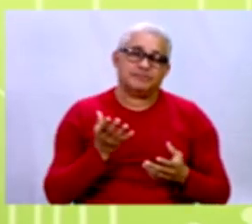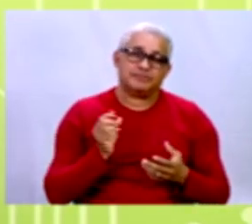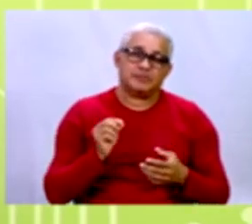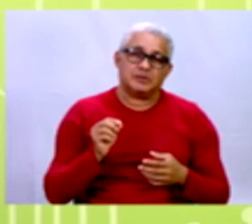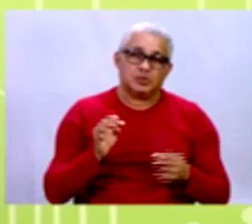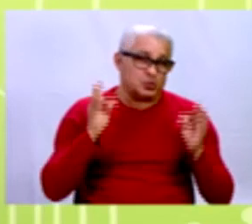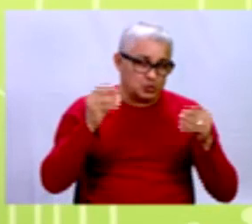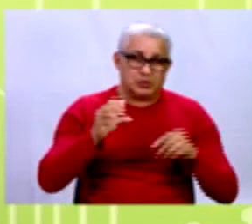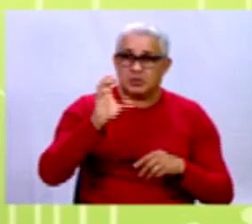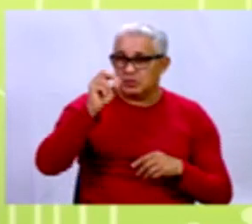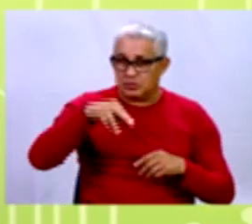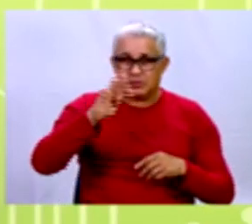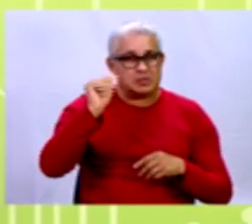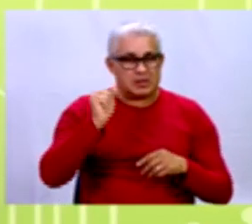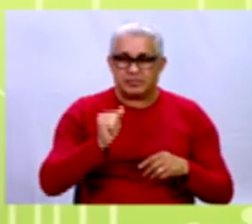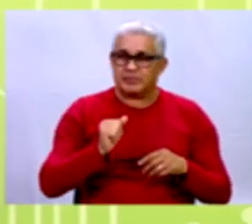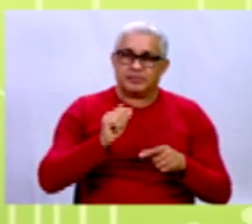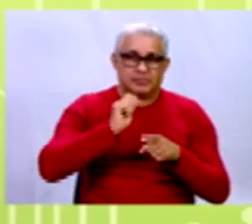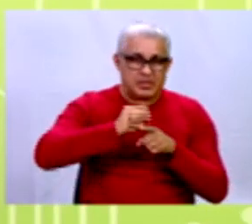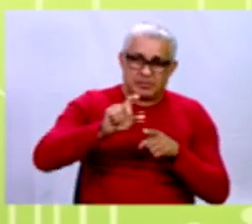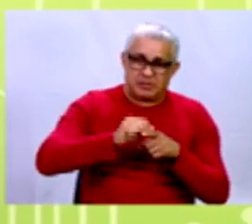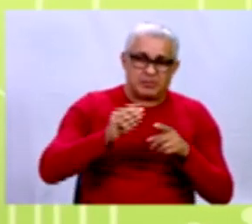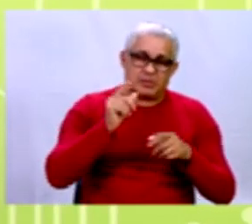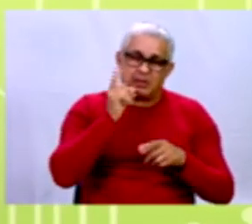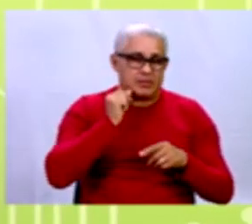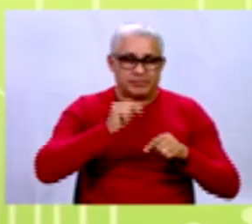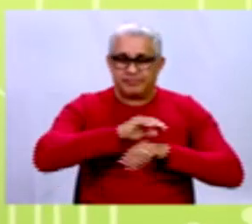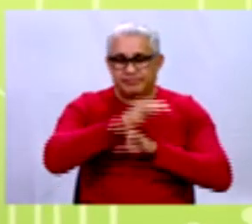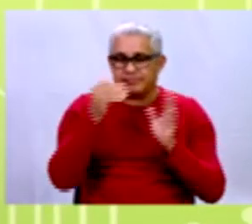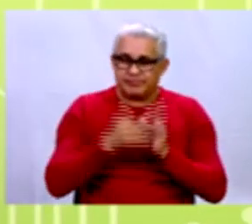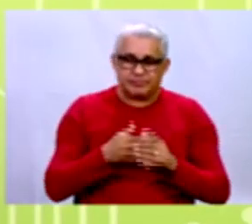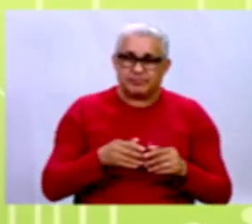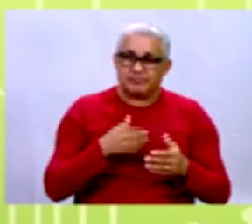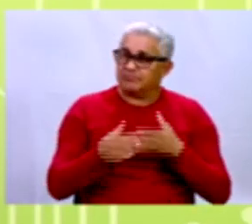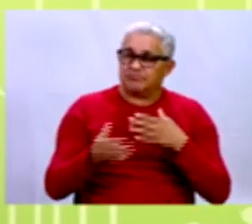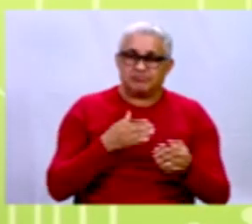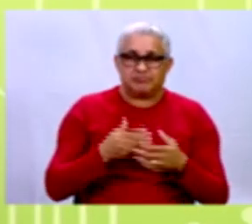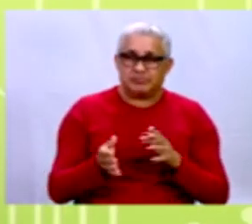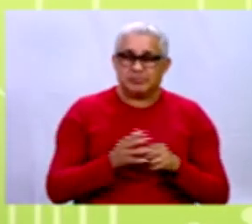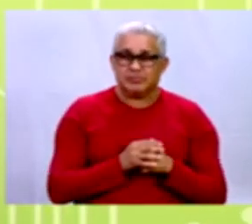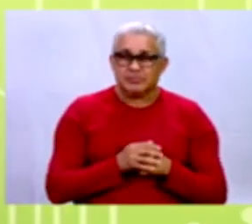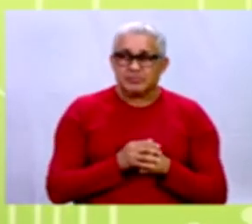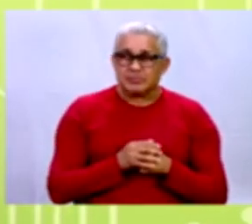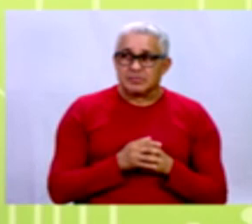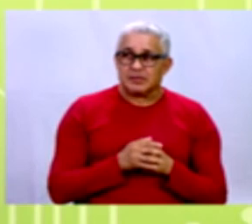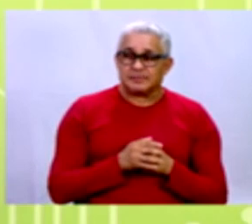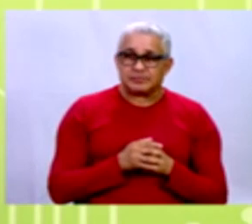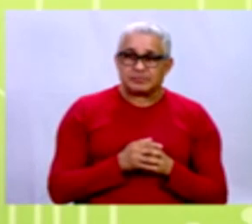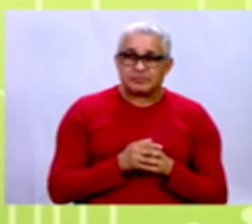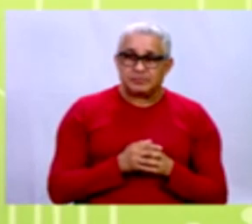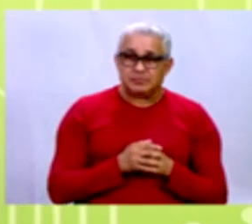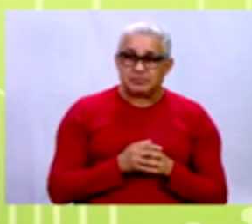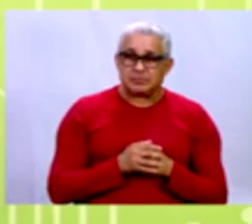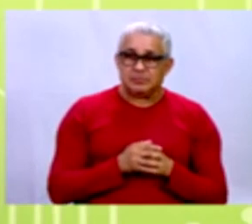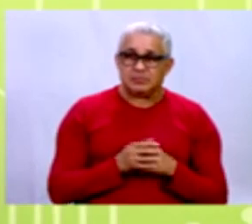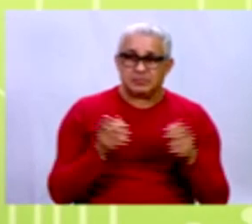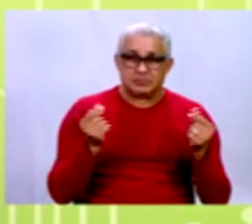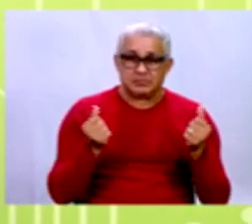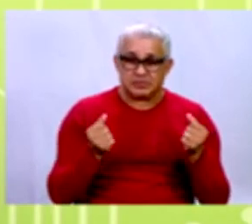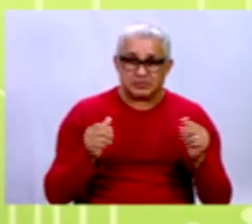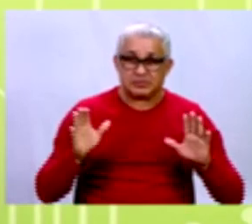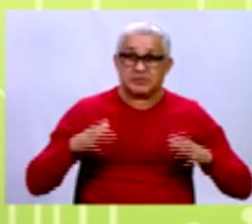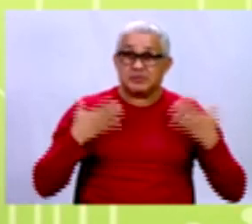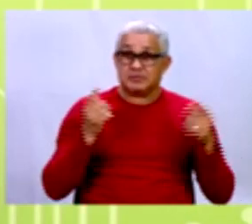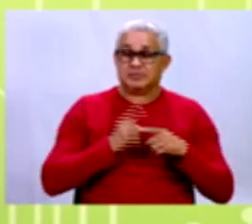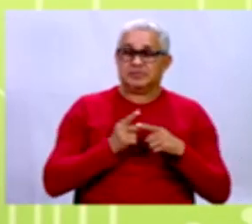de conta de aluguel, daí a conta de água, tudo, né? Mas colocar uma conta como se fosse assim, umas despesas como se fosse surpresa,